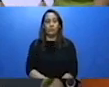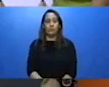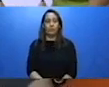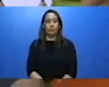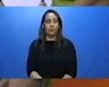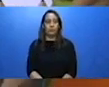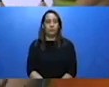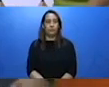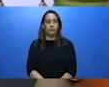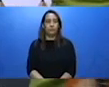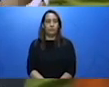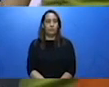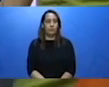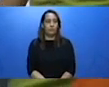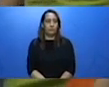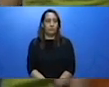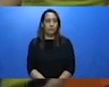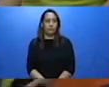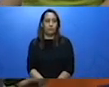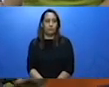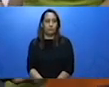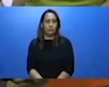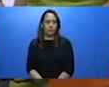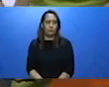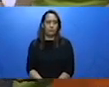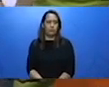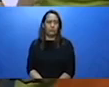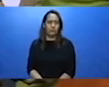resultado obtido.